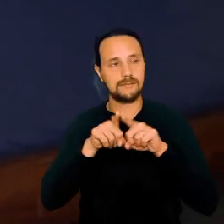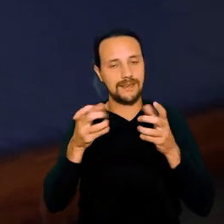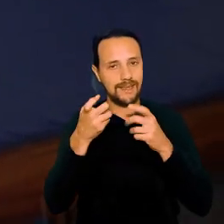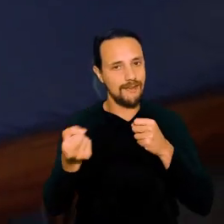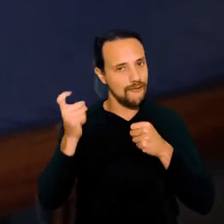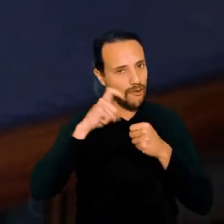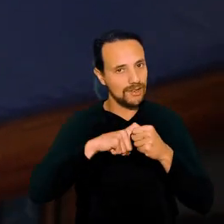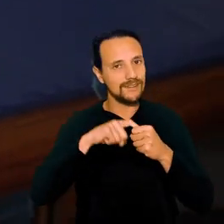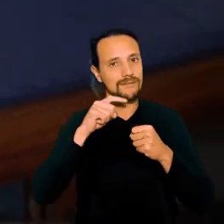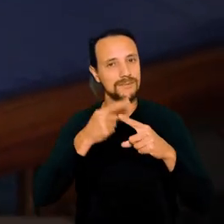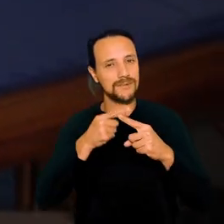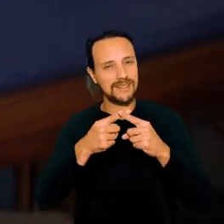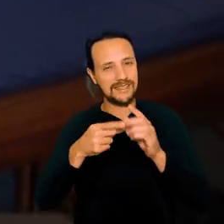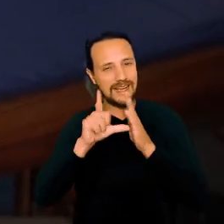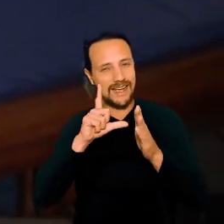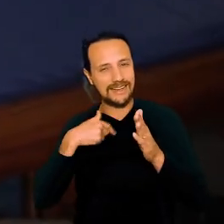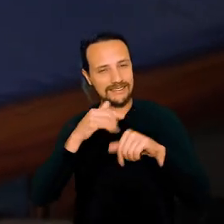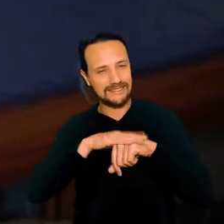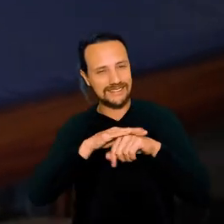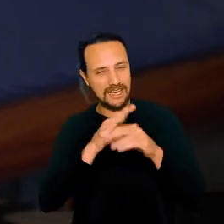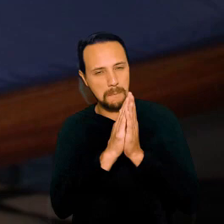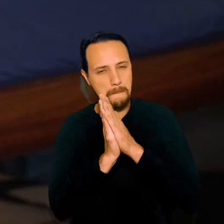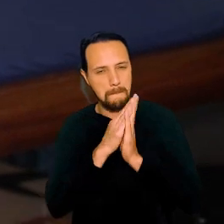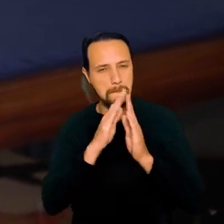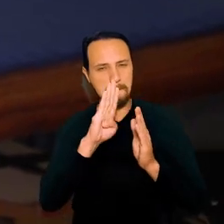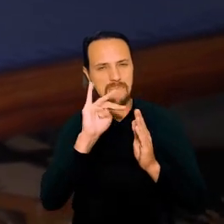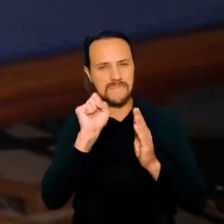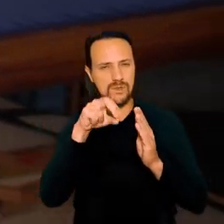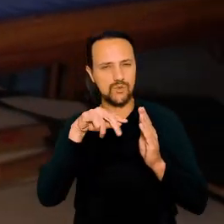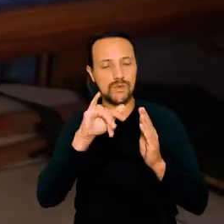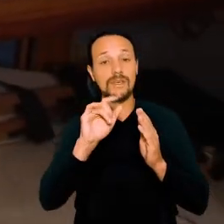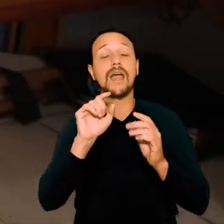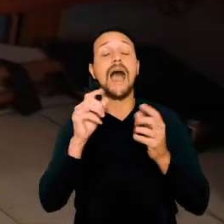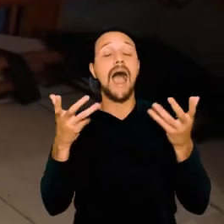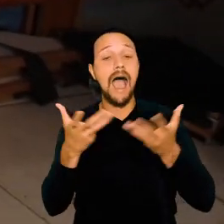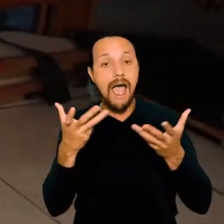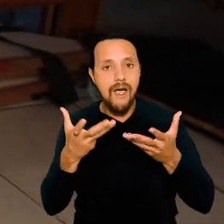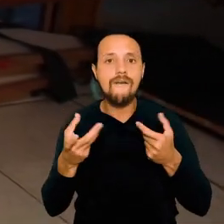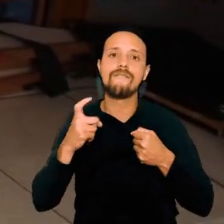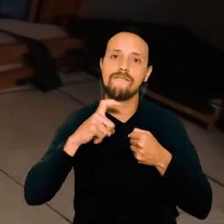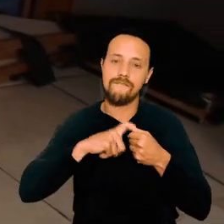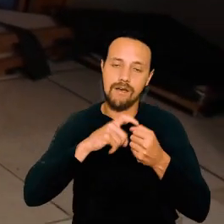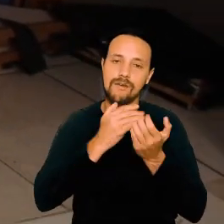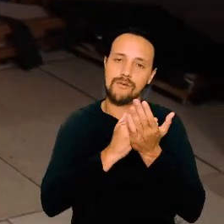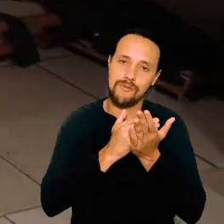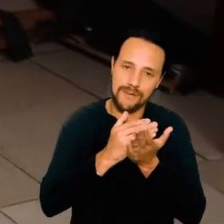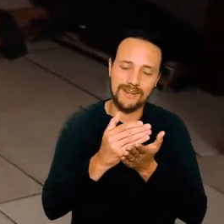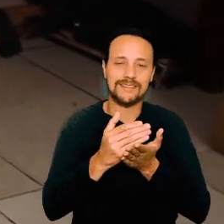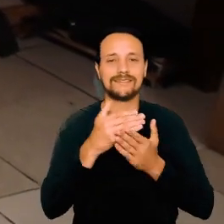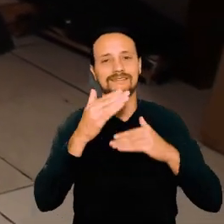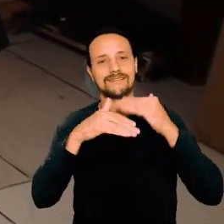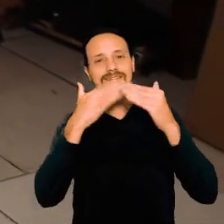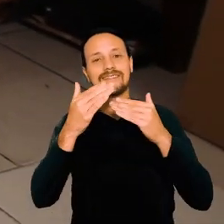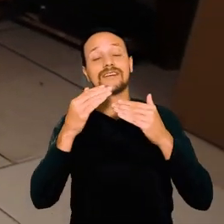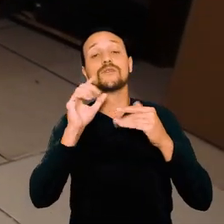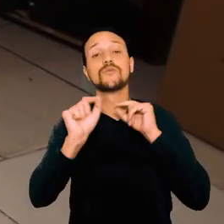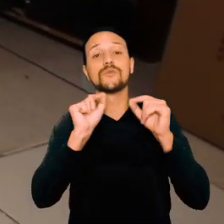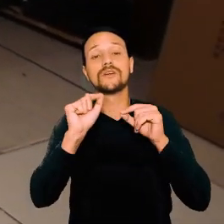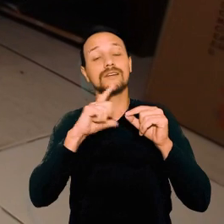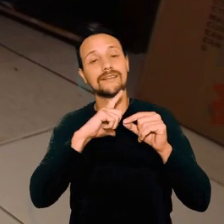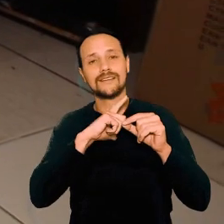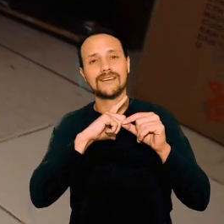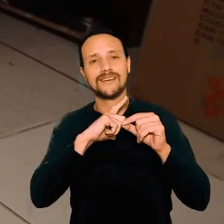né? Fizemos um treino ao mesmo tempo da coordenação motora fina, da coordenação motora dos membros superiores, porque pensando na